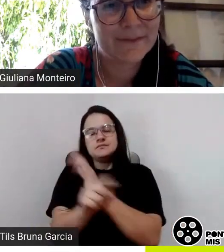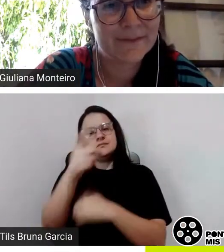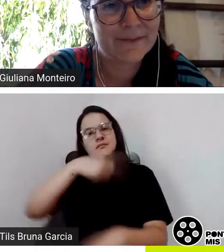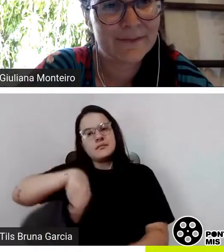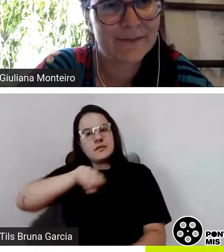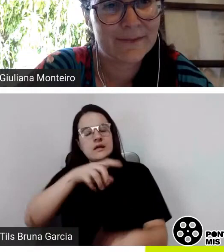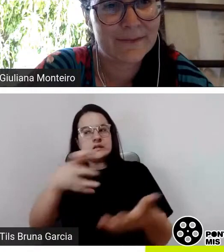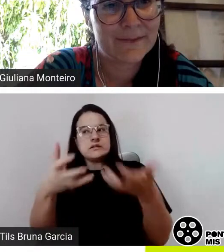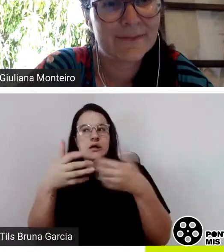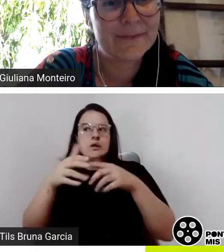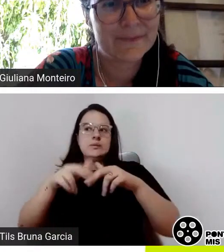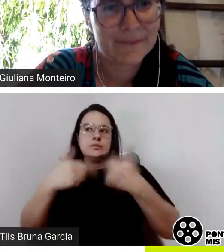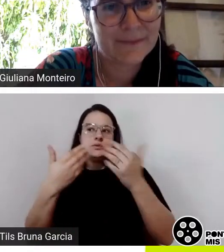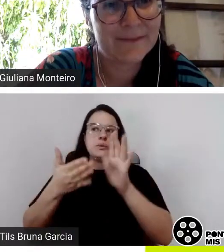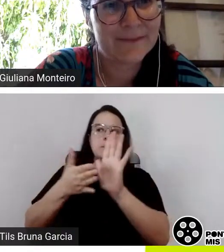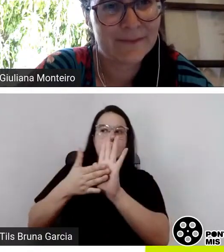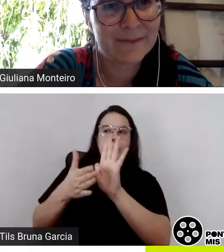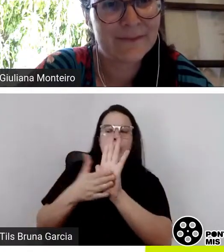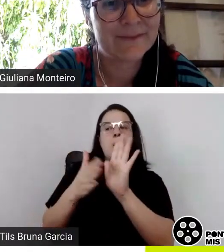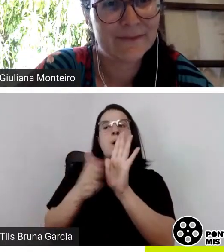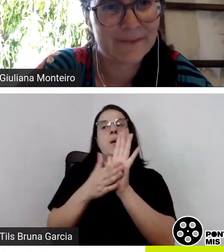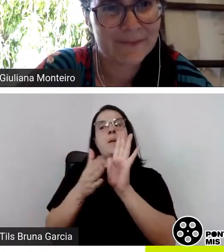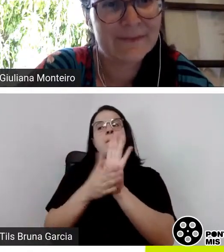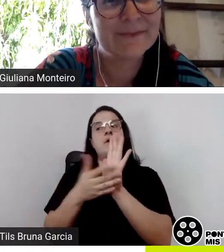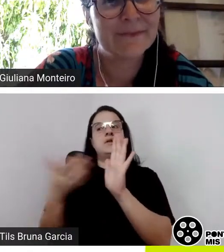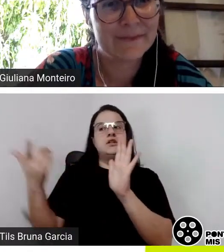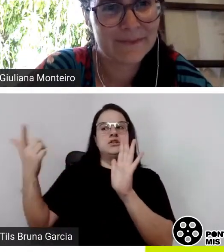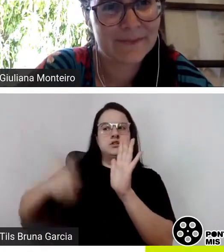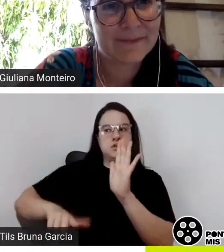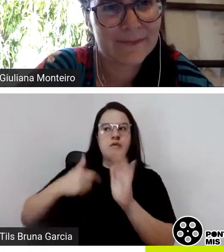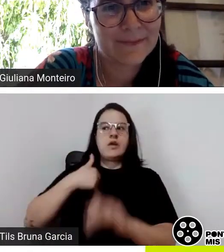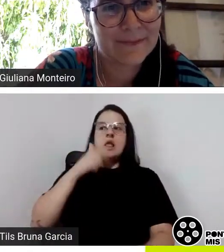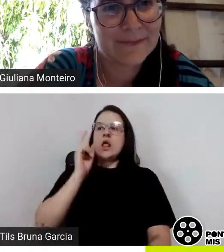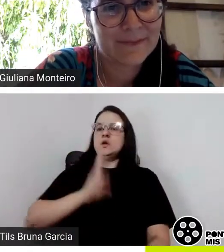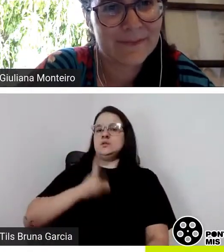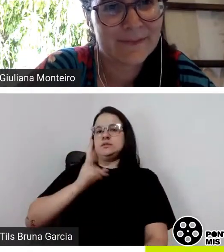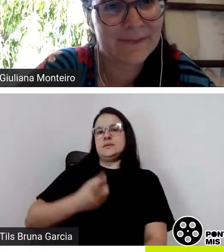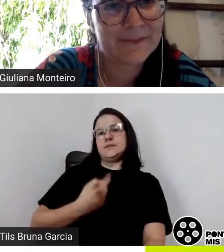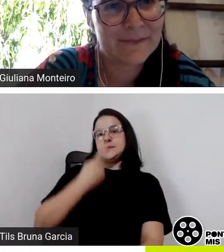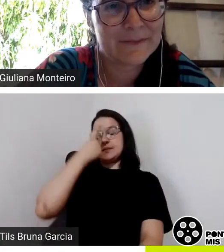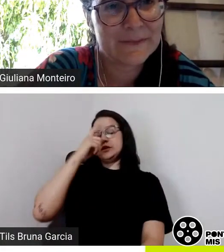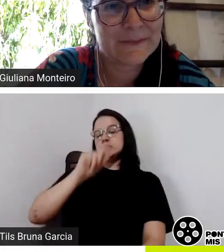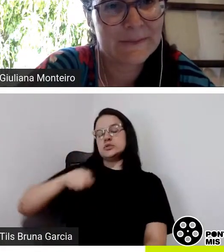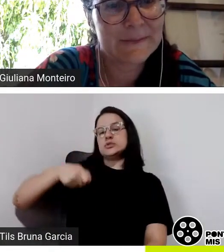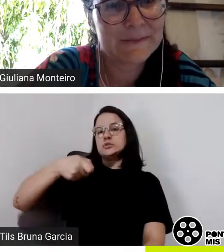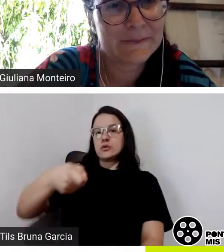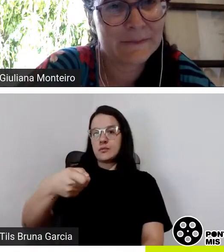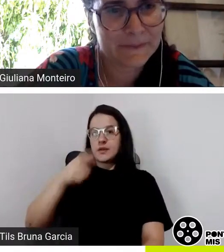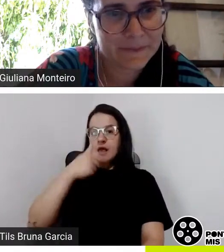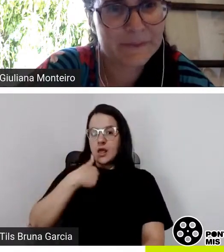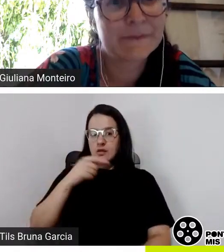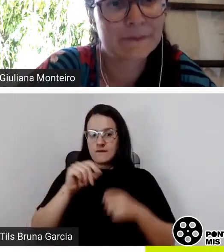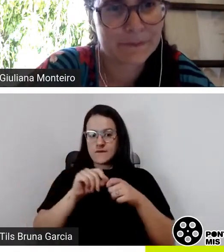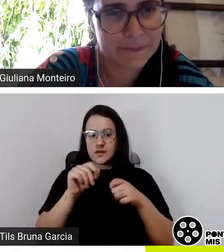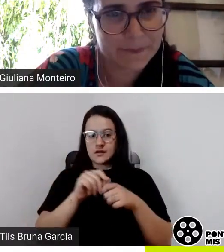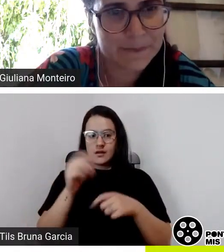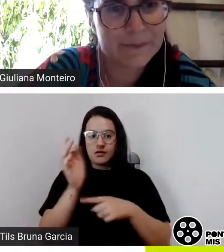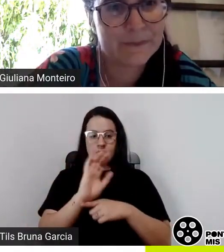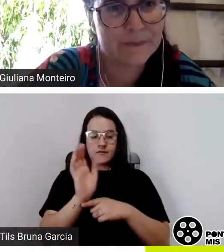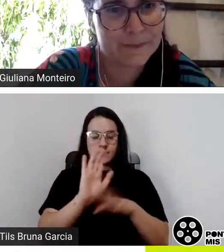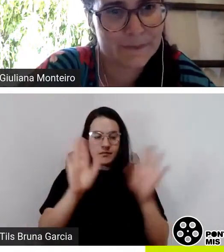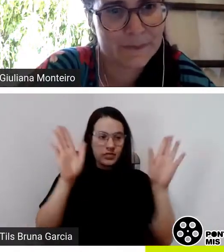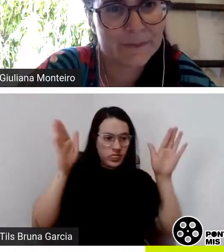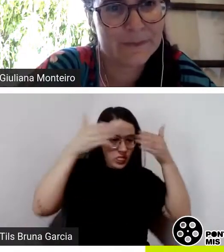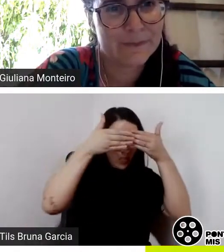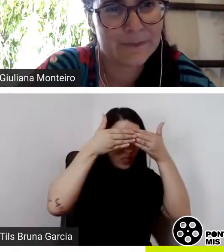proposta de ensinar e deliciar, eu sempre penso nisso. Eu penso assim, eu não estou fazendo filmes para bolha, eu estou fazendo filmes para